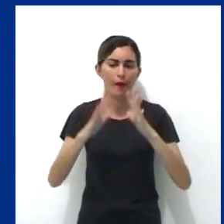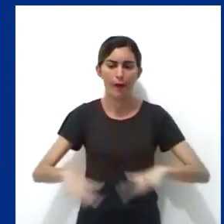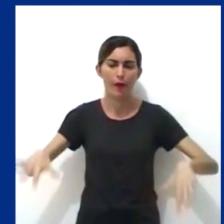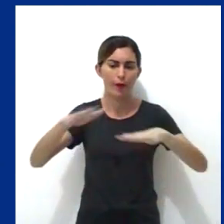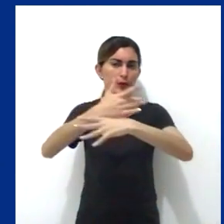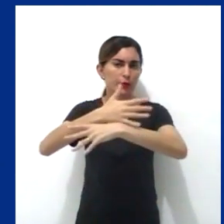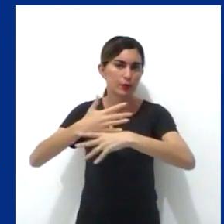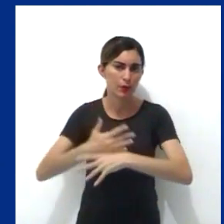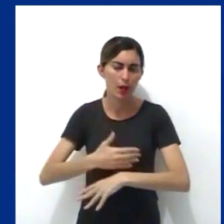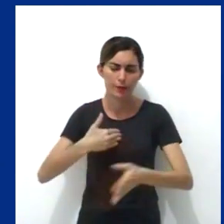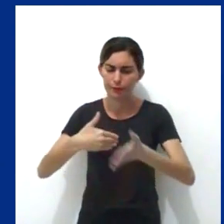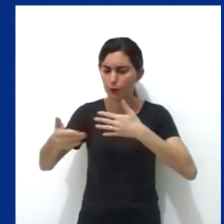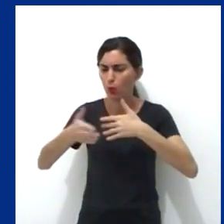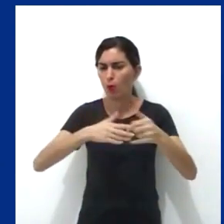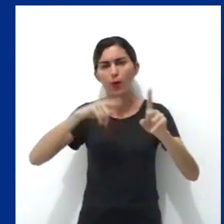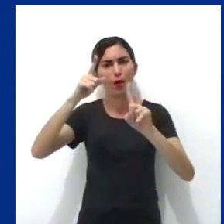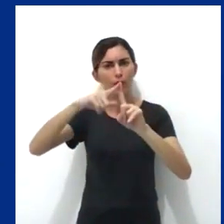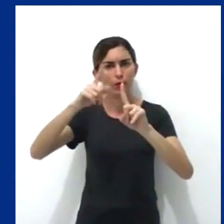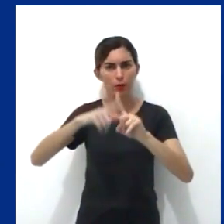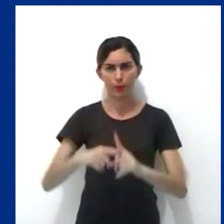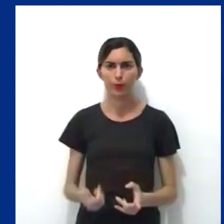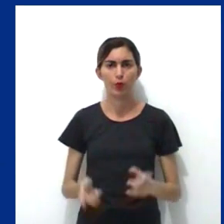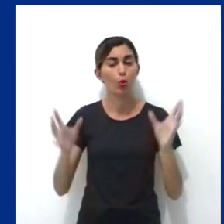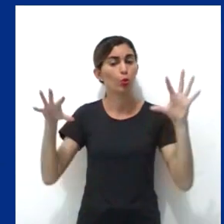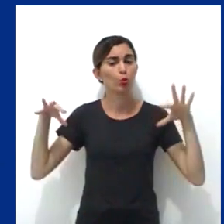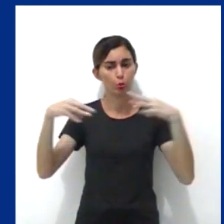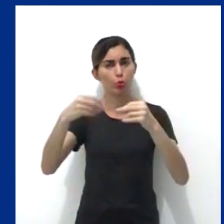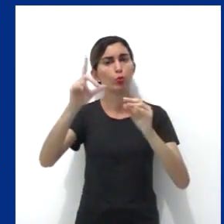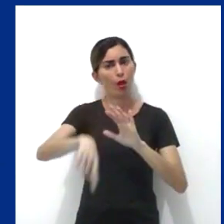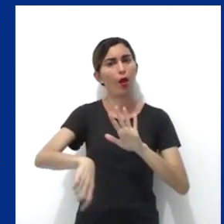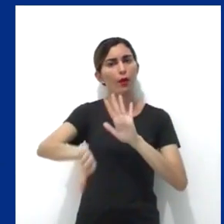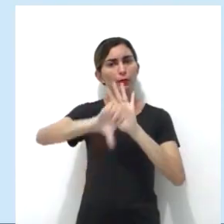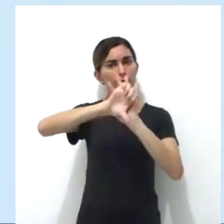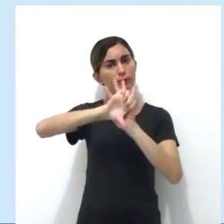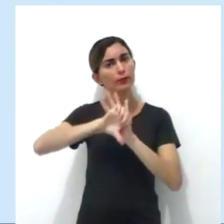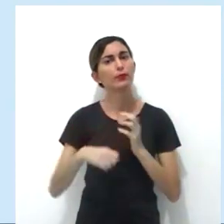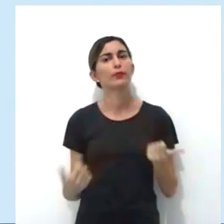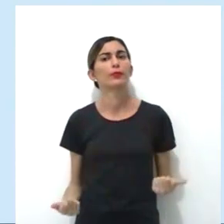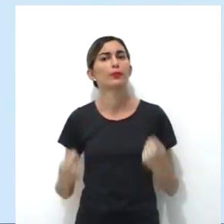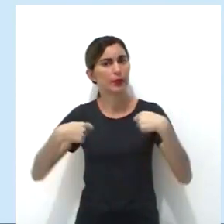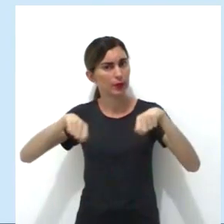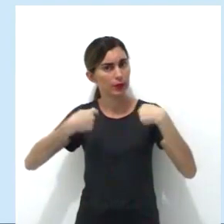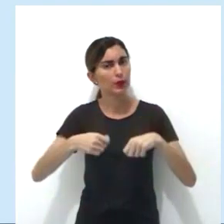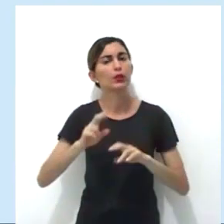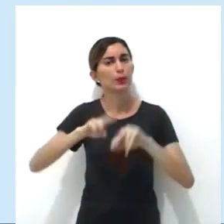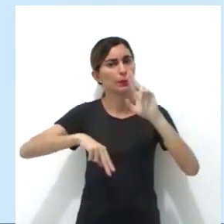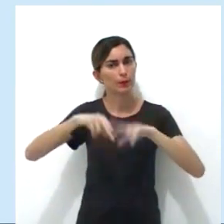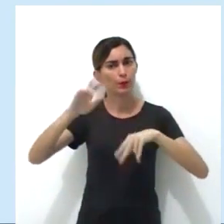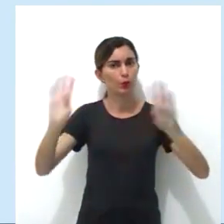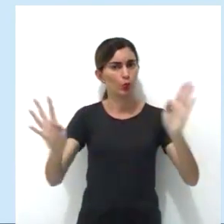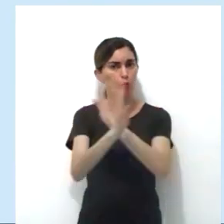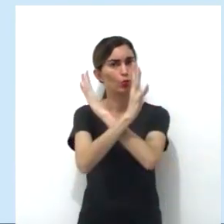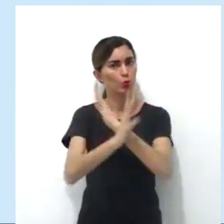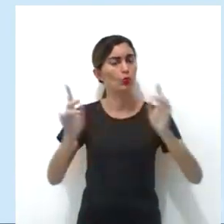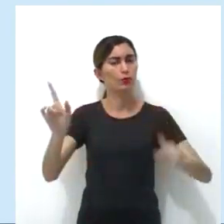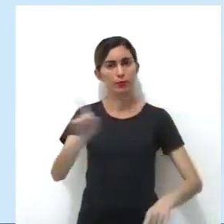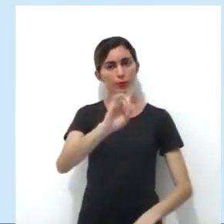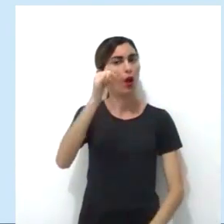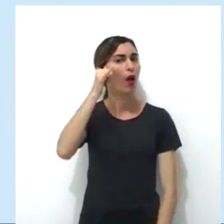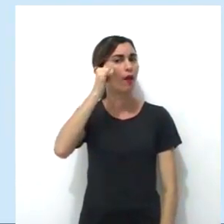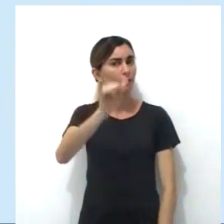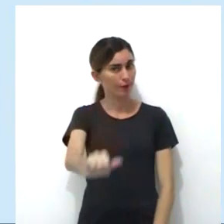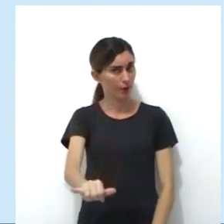que fabricar, vender, transportar ou soltar balões que possam provocar incêndios nas